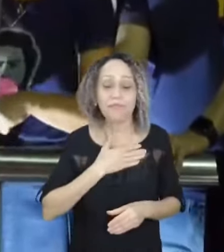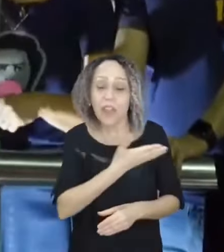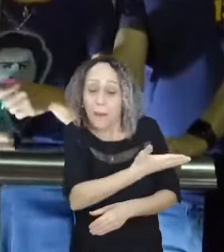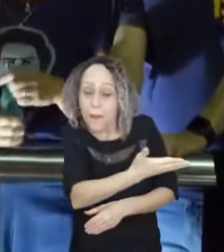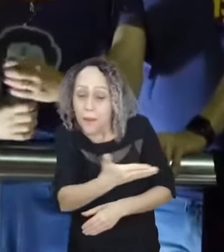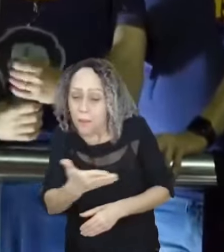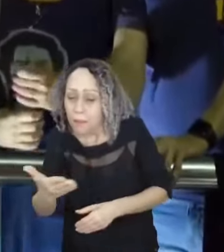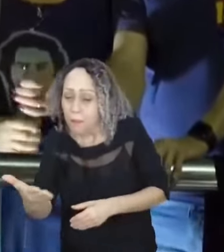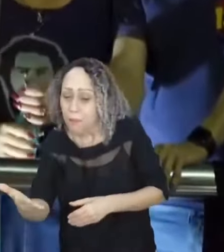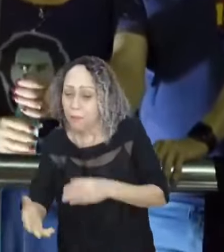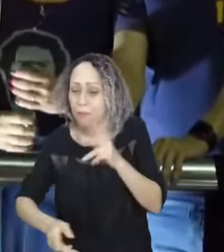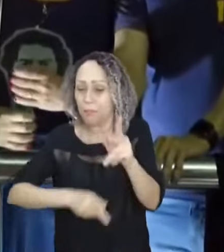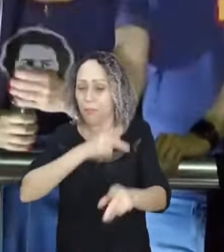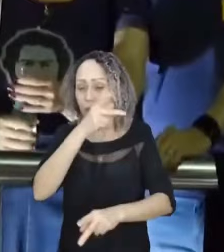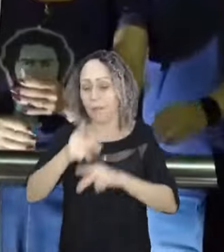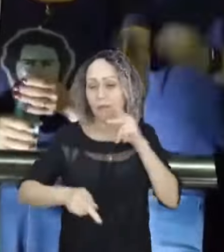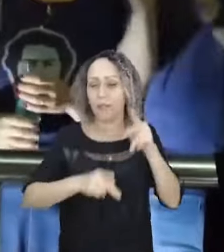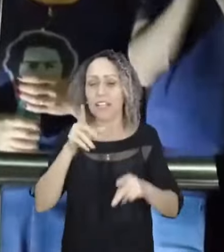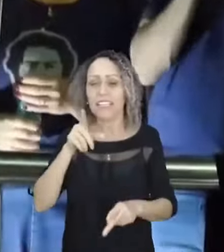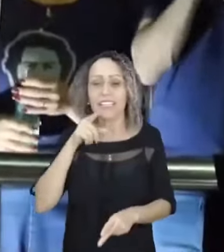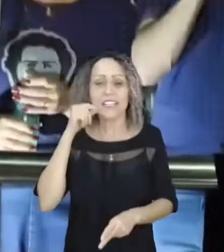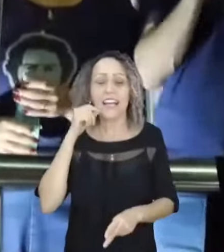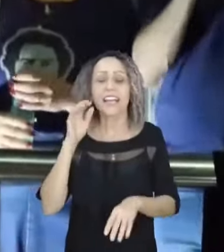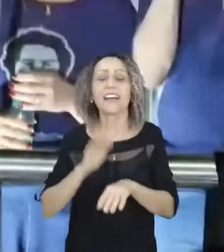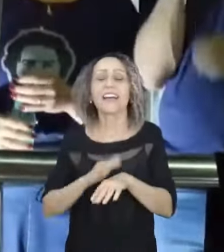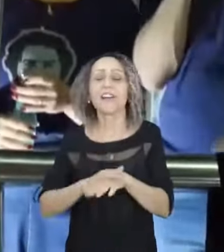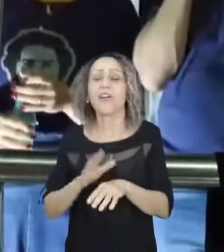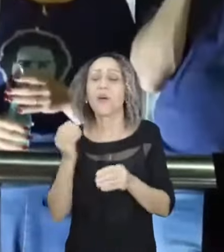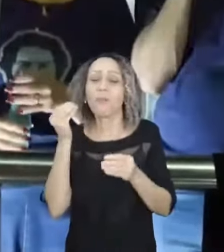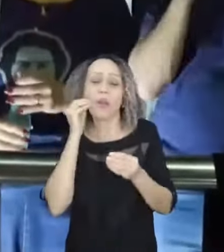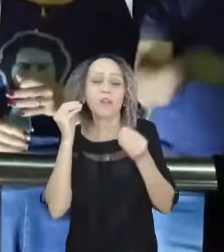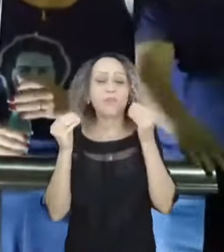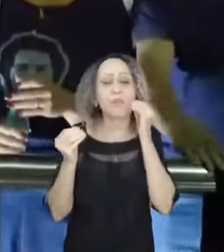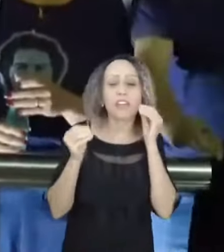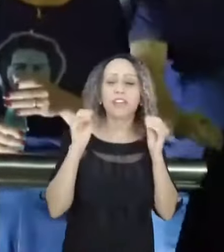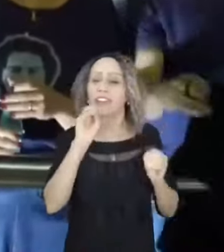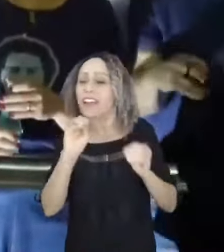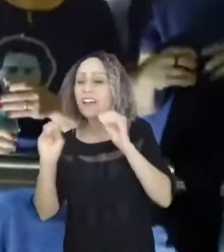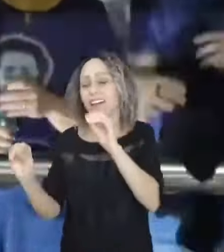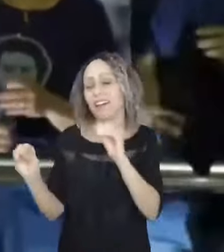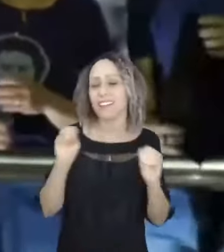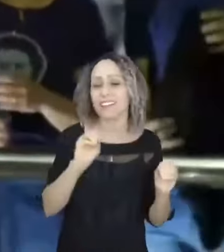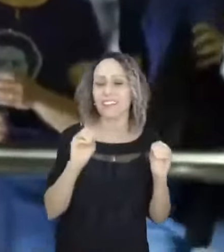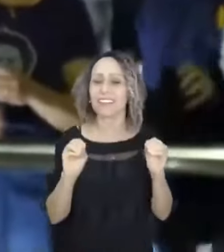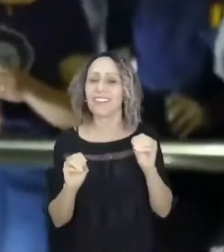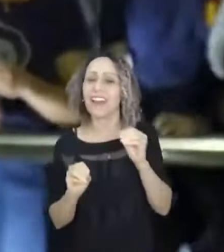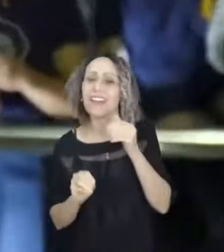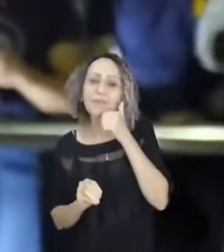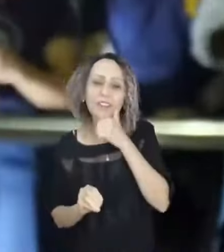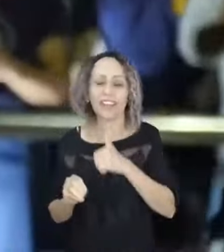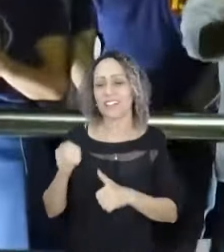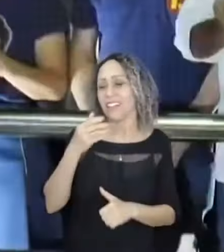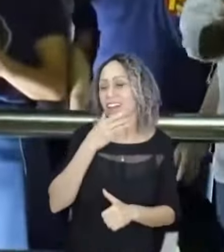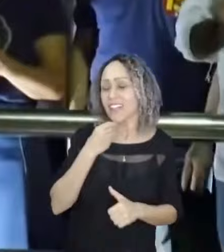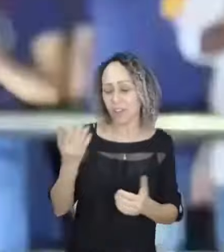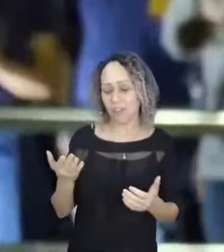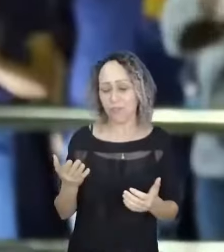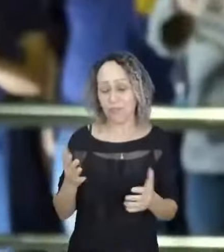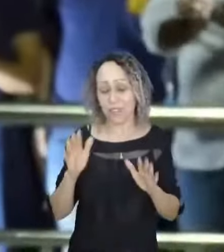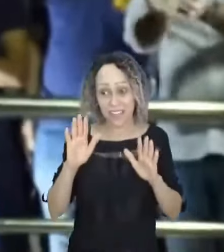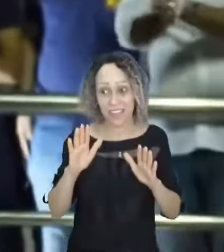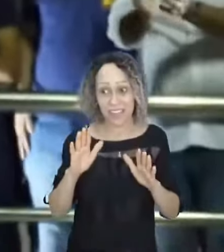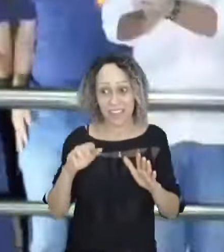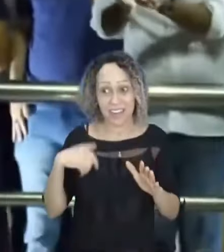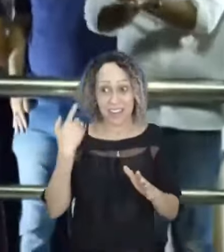mulher, de cada homem. Um abraço forte e até a nossa vitória, se Deus quiser, no dia 30 de